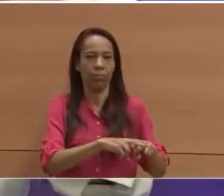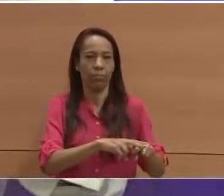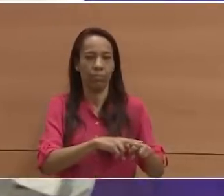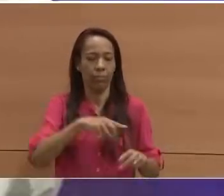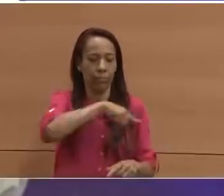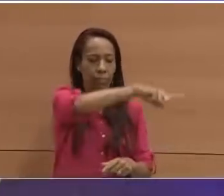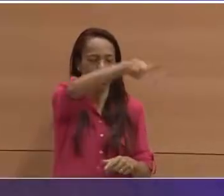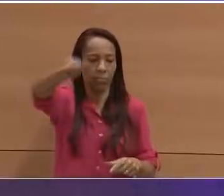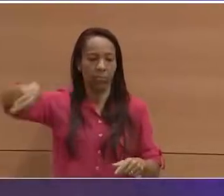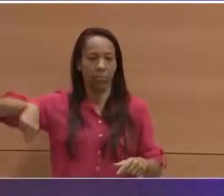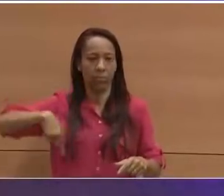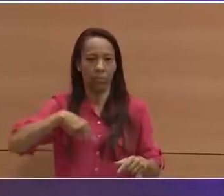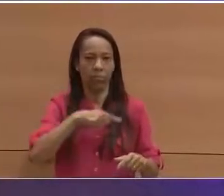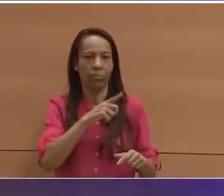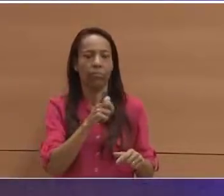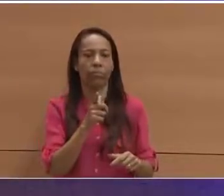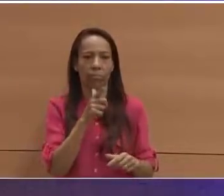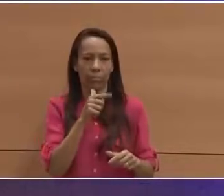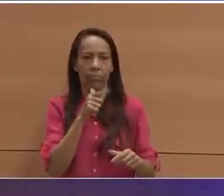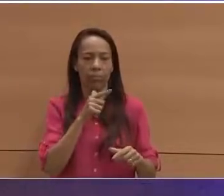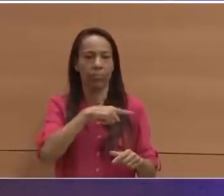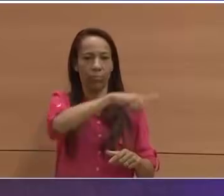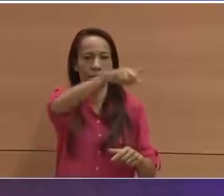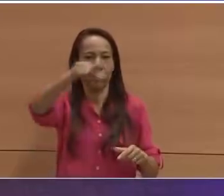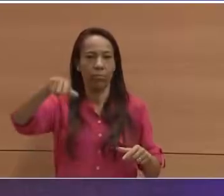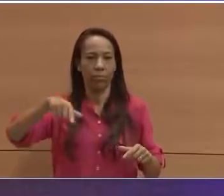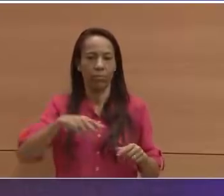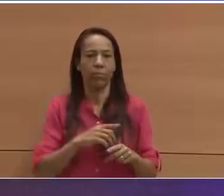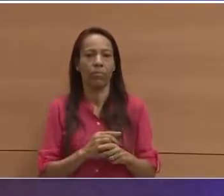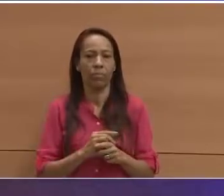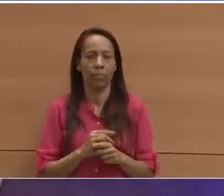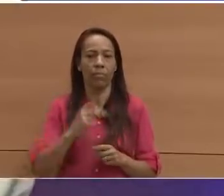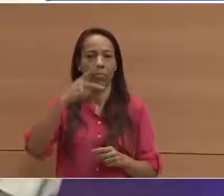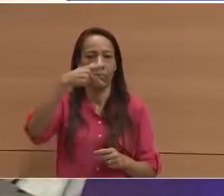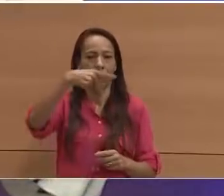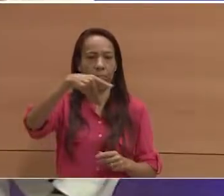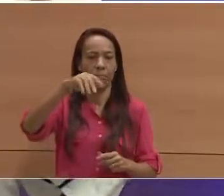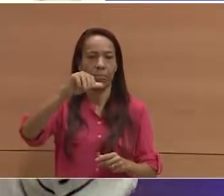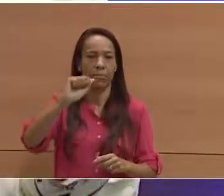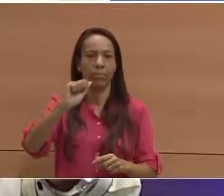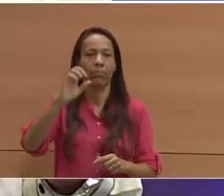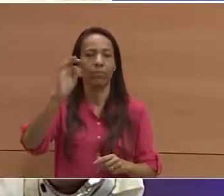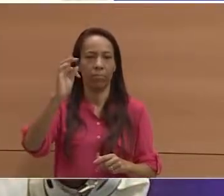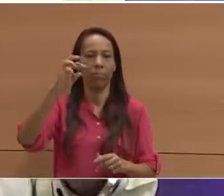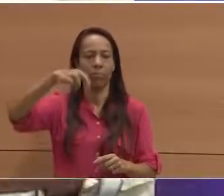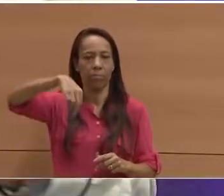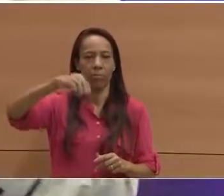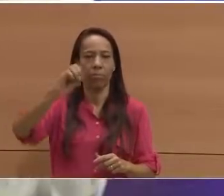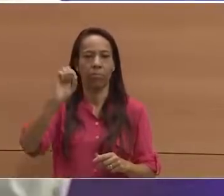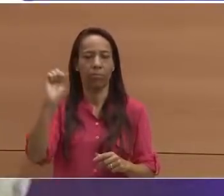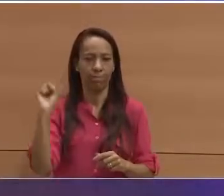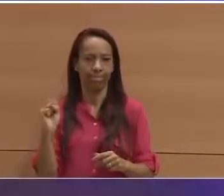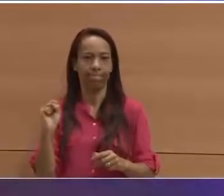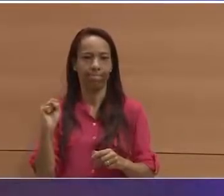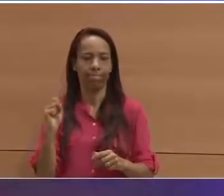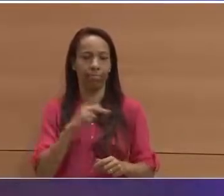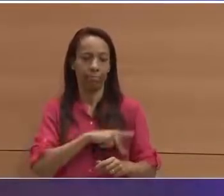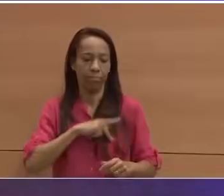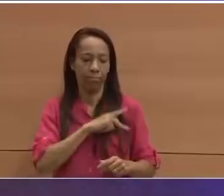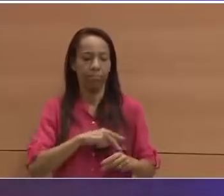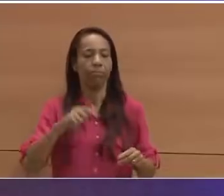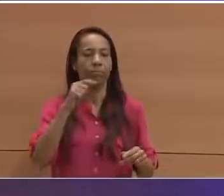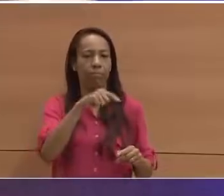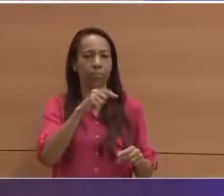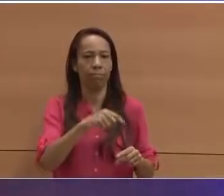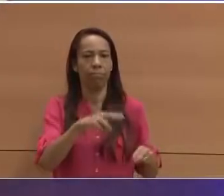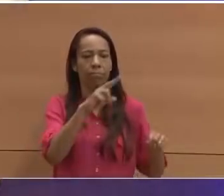quê? Porque o imperador da época romano era o imperador Domiciano. E o Domiciano